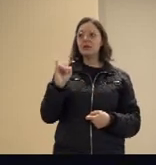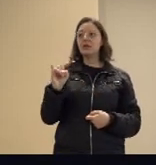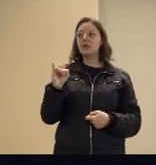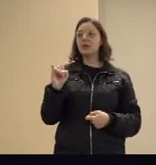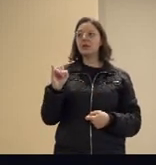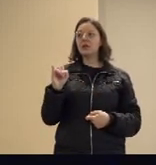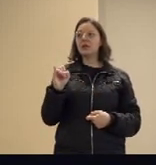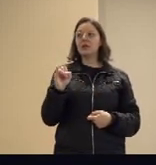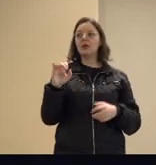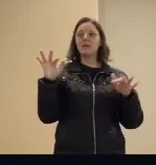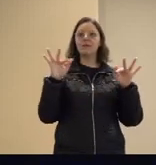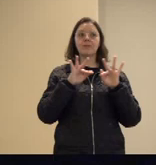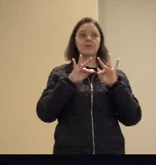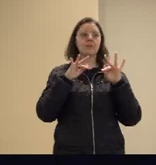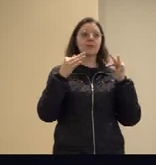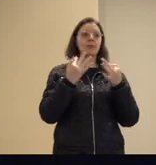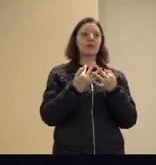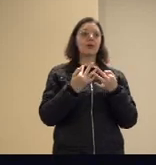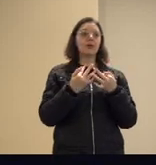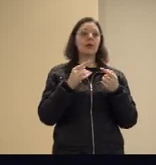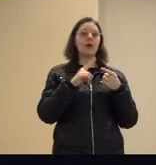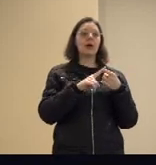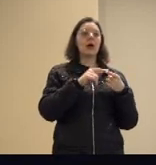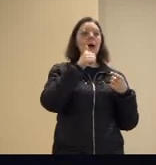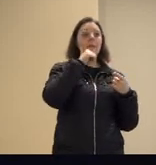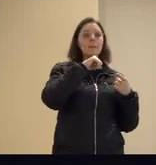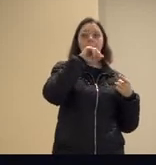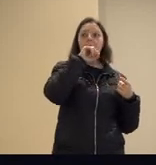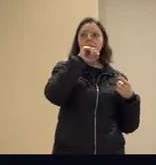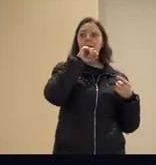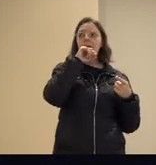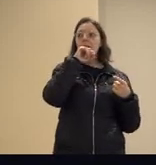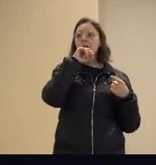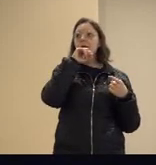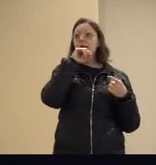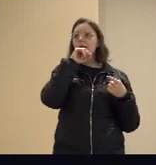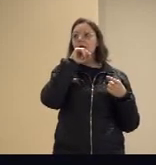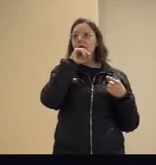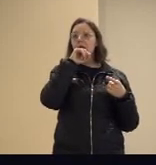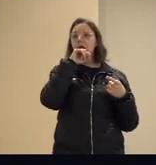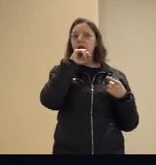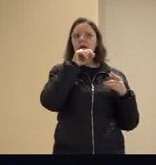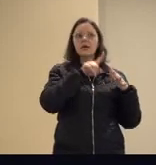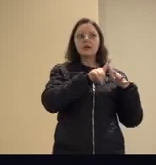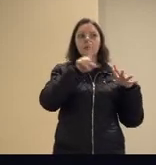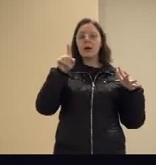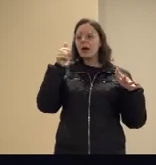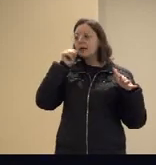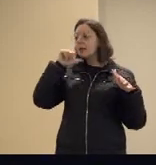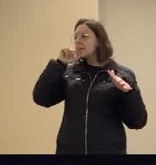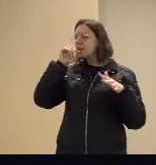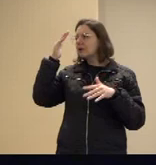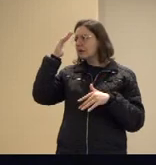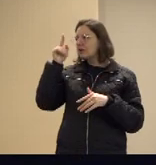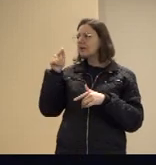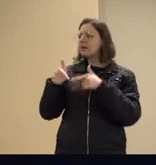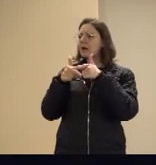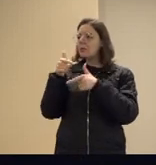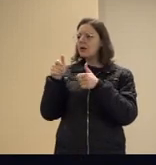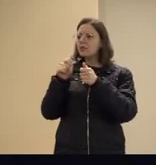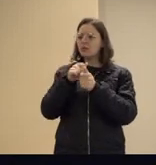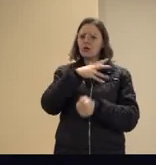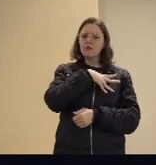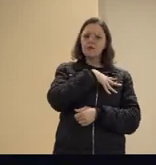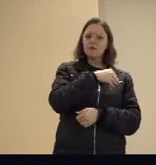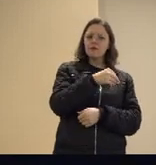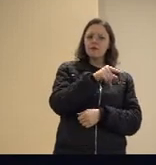poder familiar a mãe? Vou entender se realmente o trabalho que eu tenho que fazer com a filha